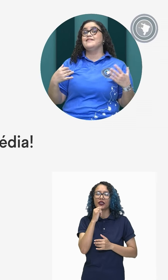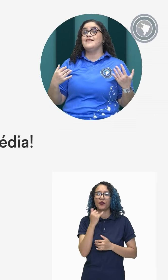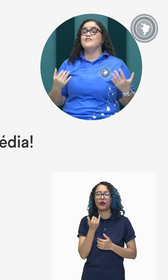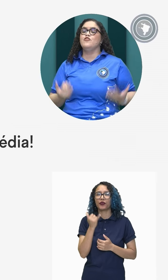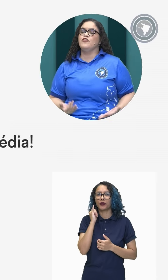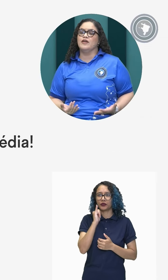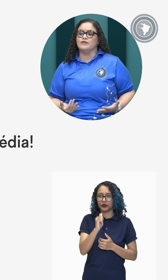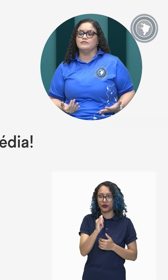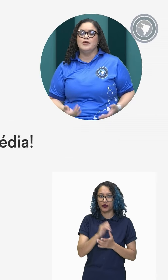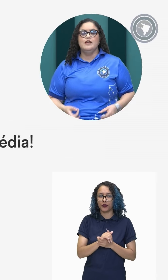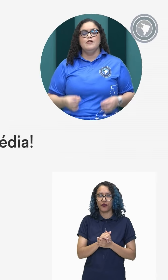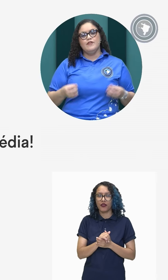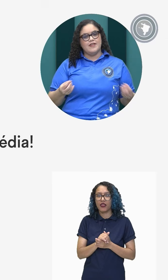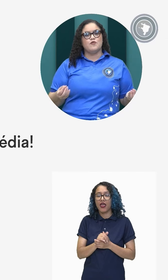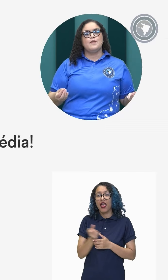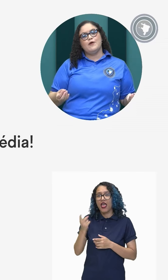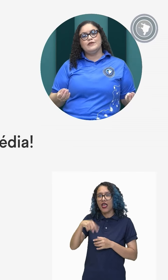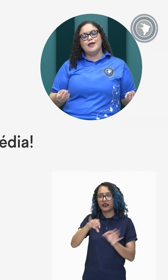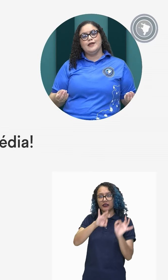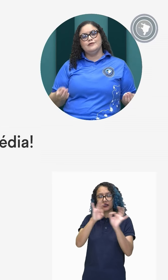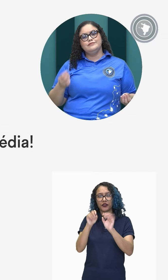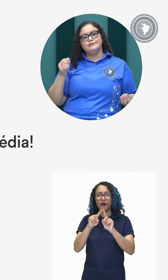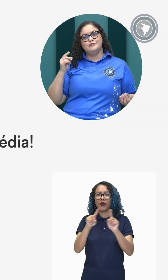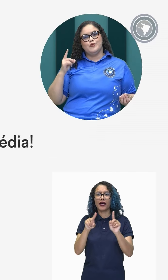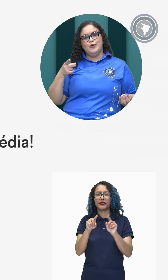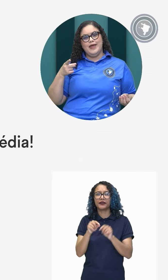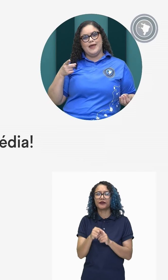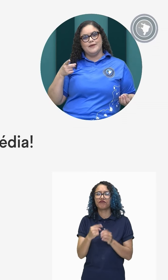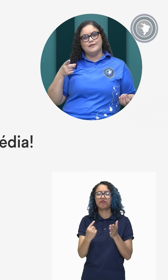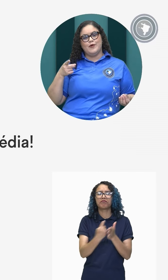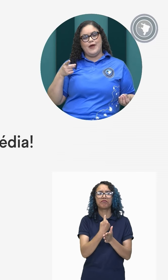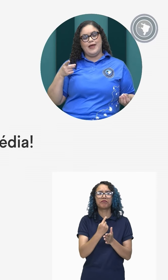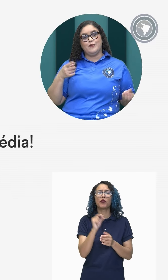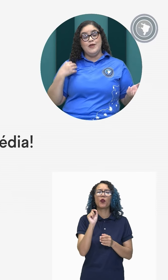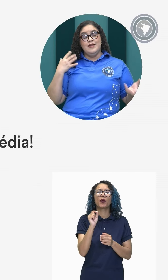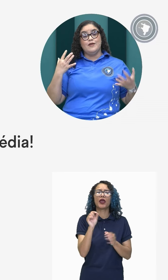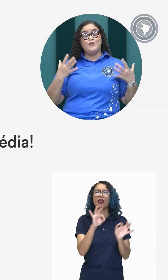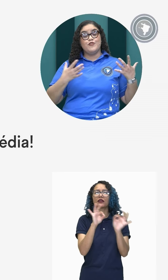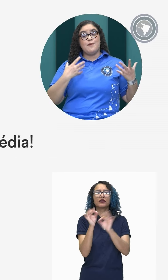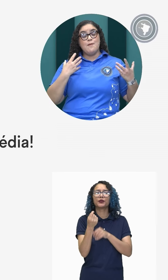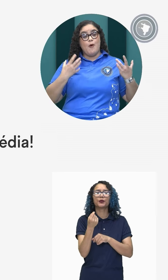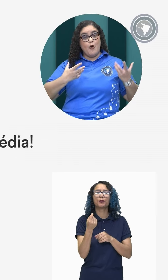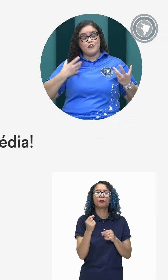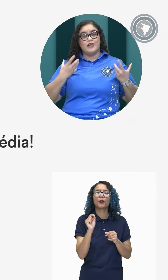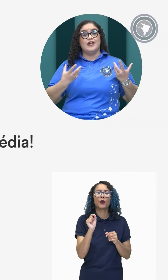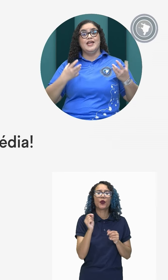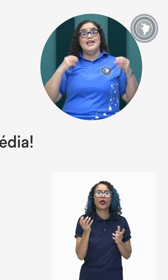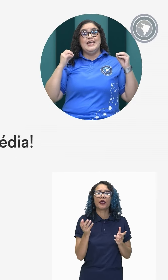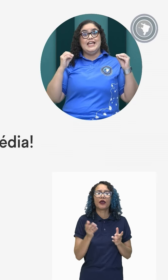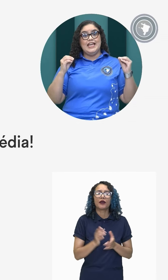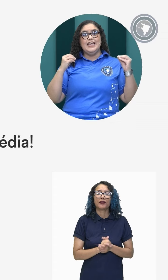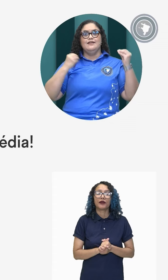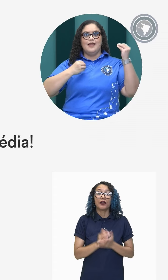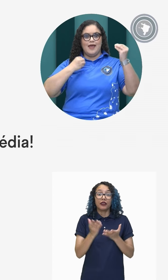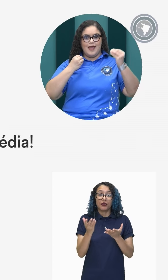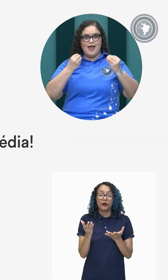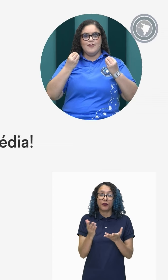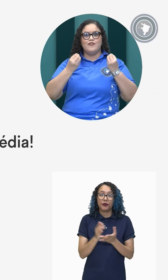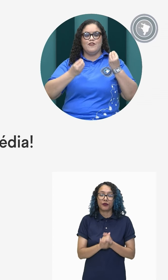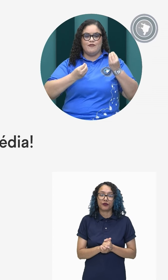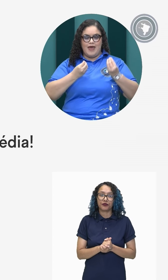vocês, eles assistiram, vocês me perguntariam o quê, correto? Então, isso já me mostra